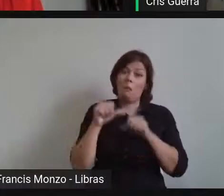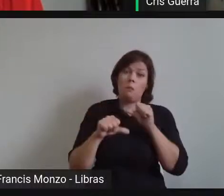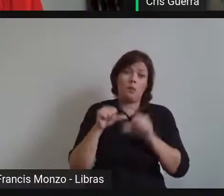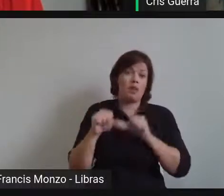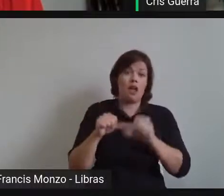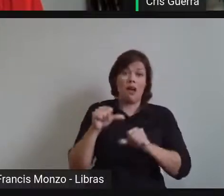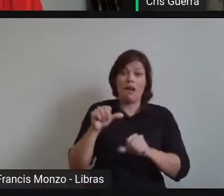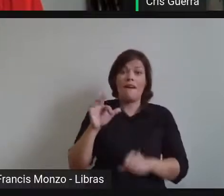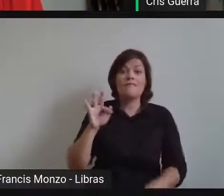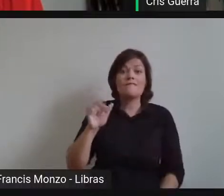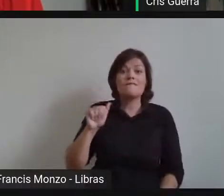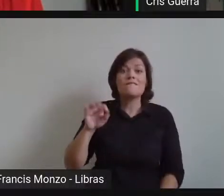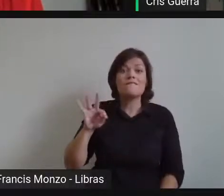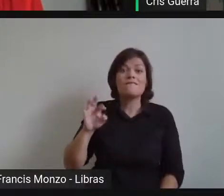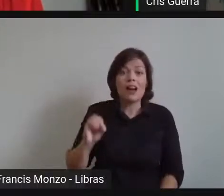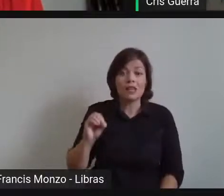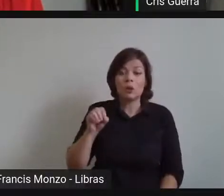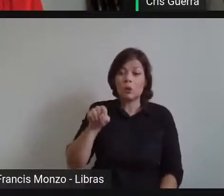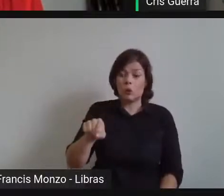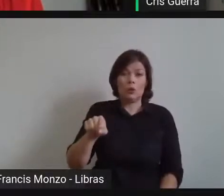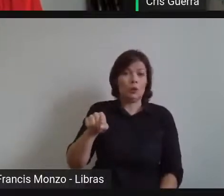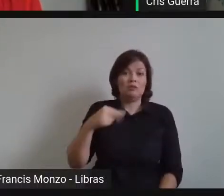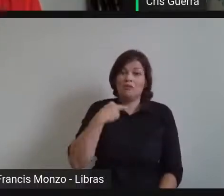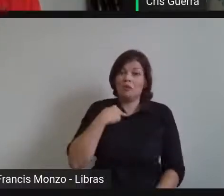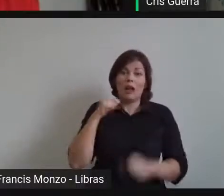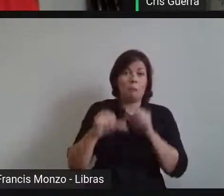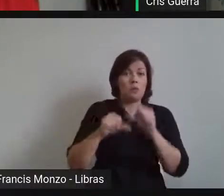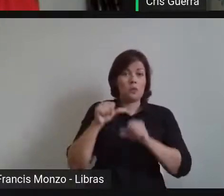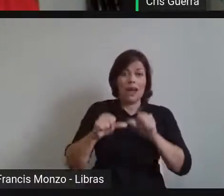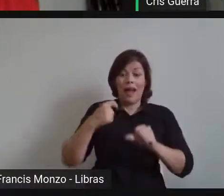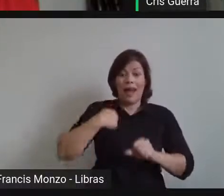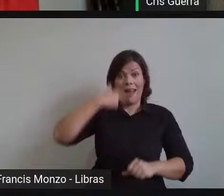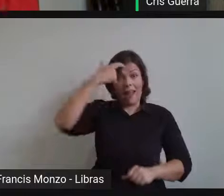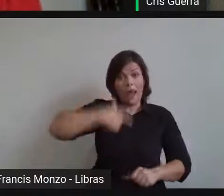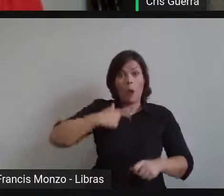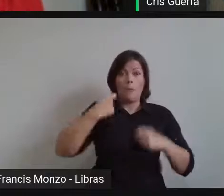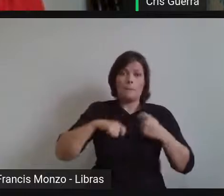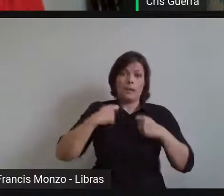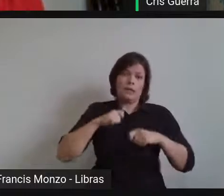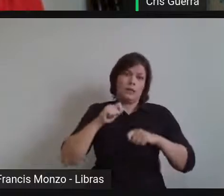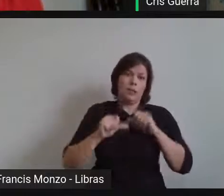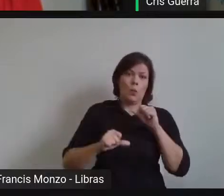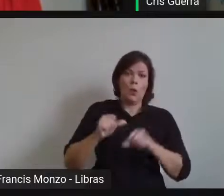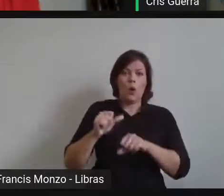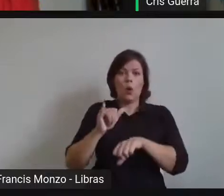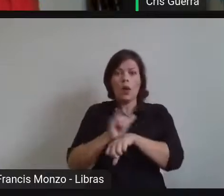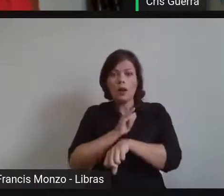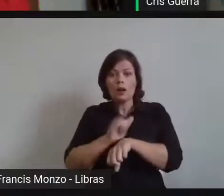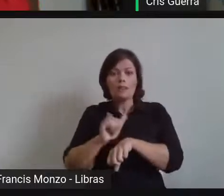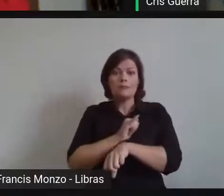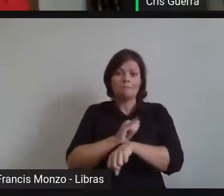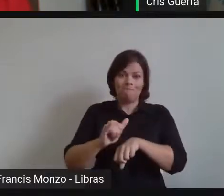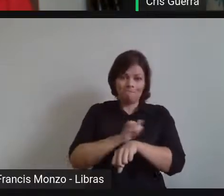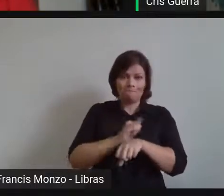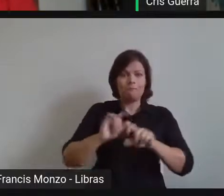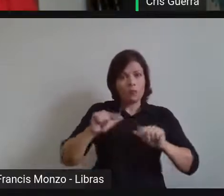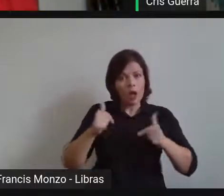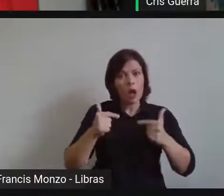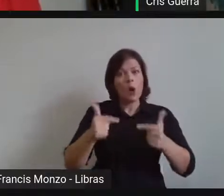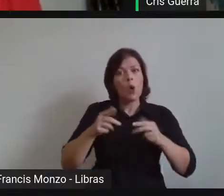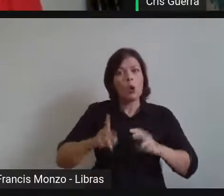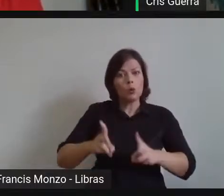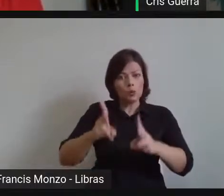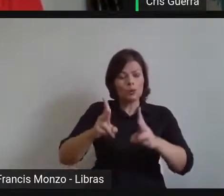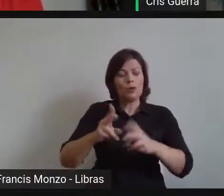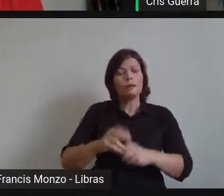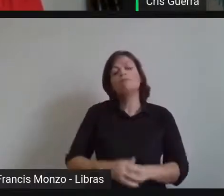nós mudar diante desses fatos. Eu acho que tem um pouco a ver com isso. A pergunta do Paulo sobre o